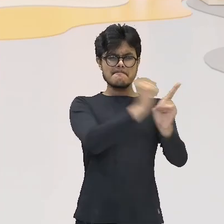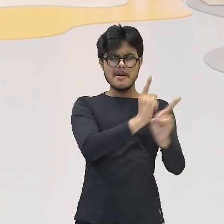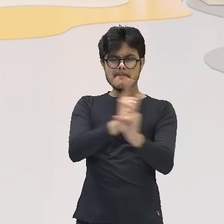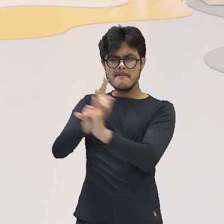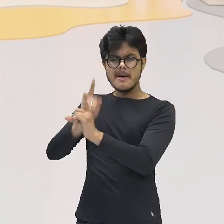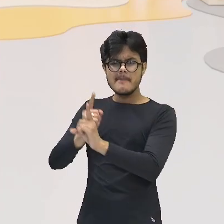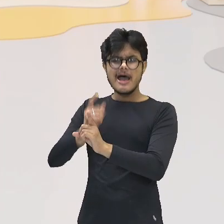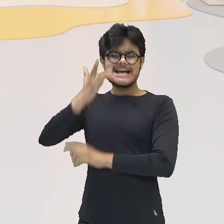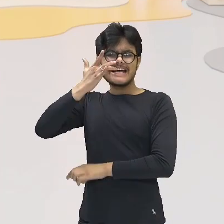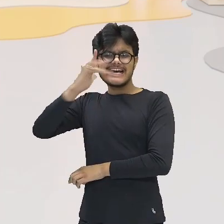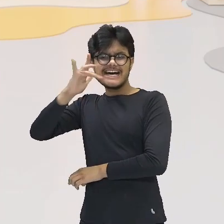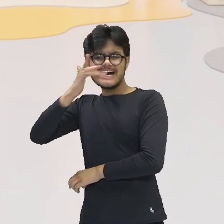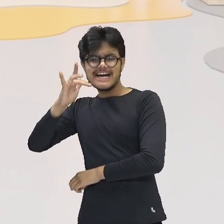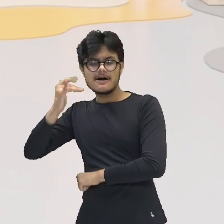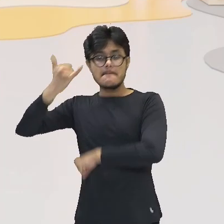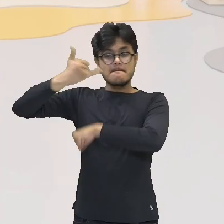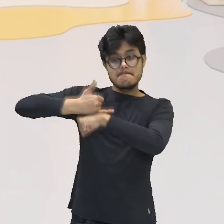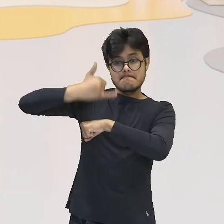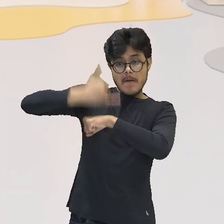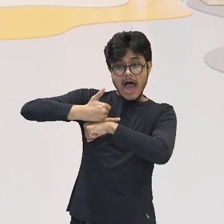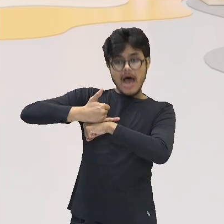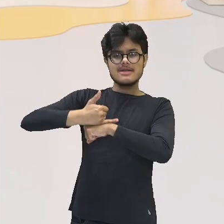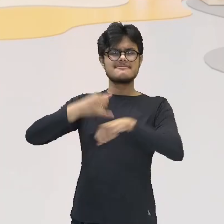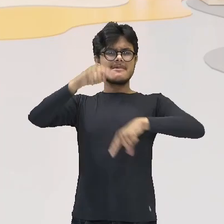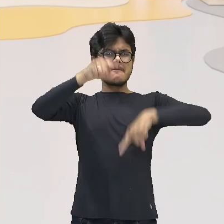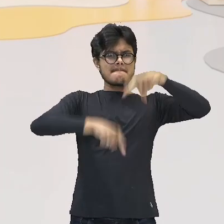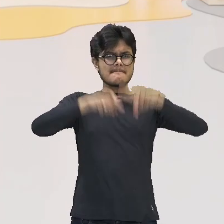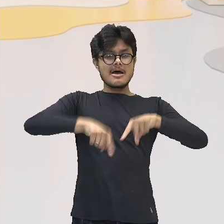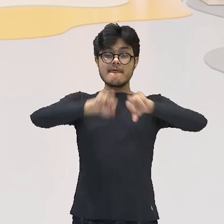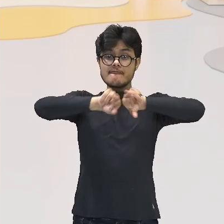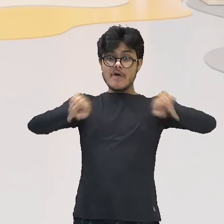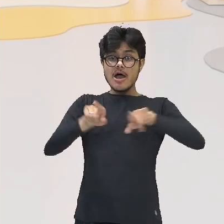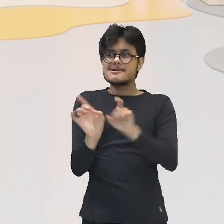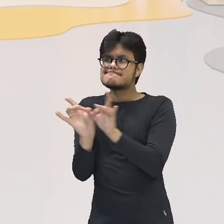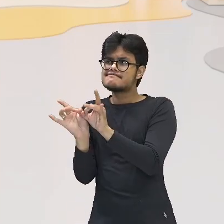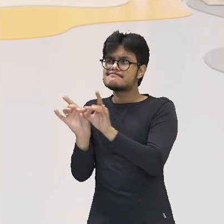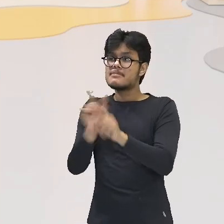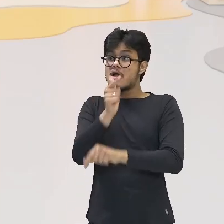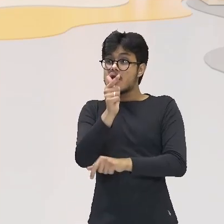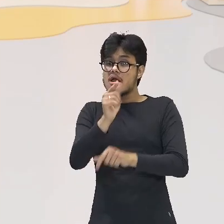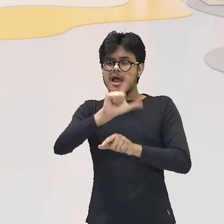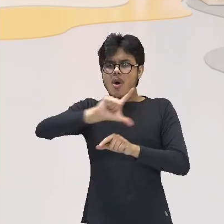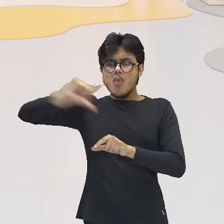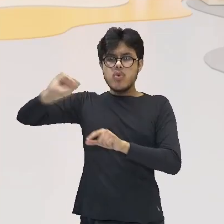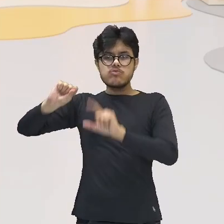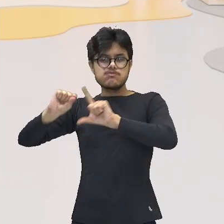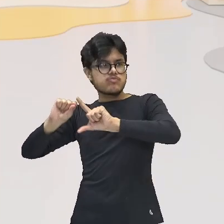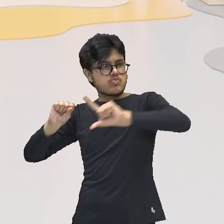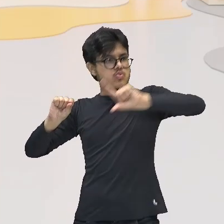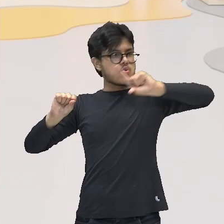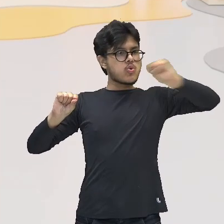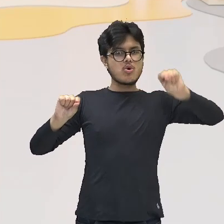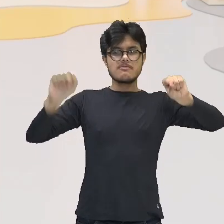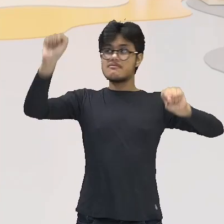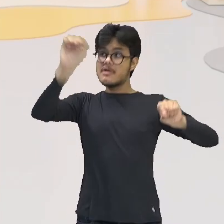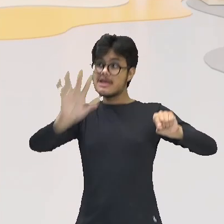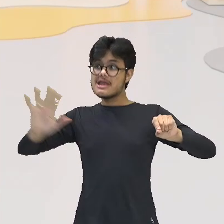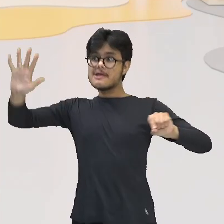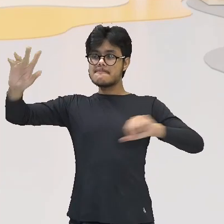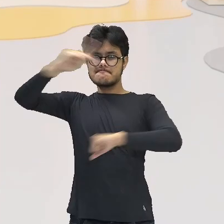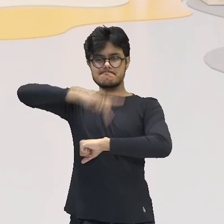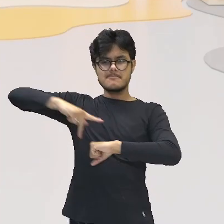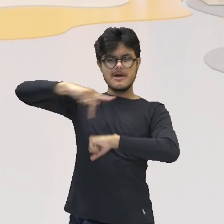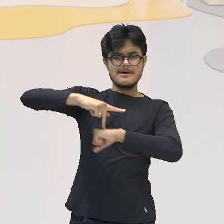ouro, prata, especiarias para as metrópoles, elas forneciam em abundância e a preços